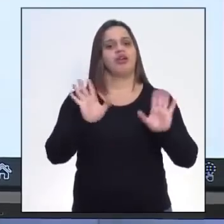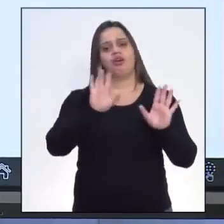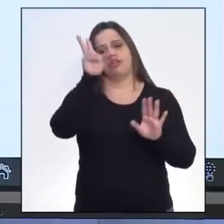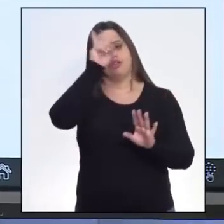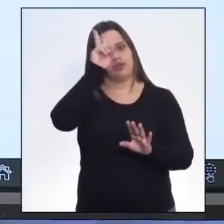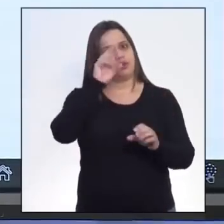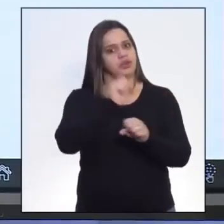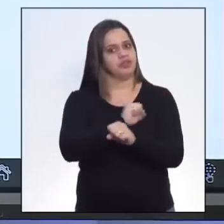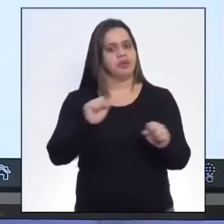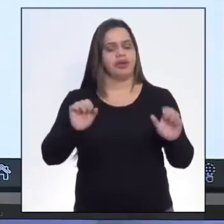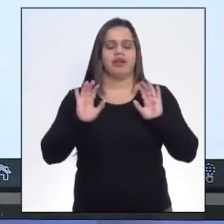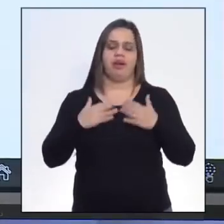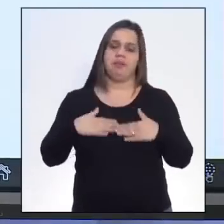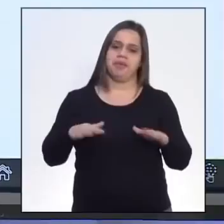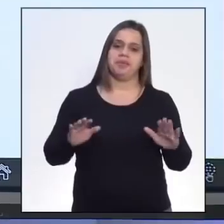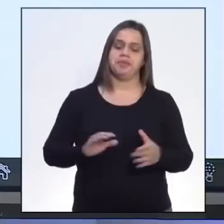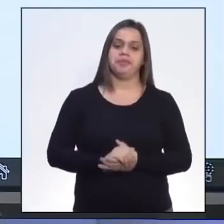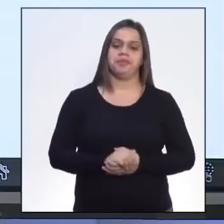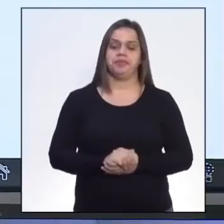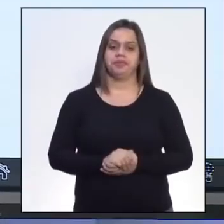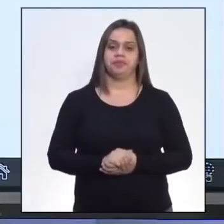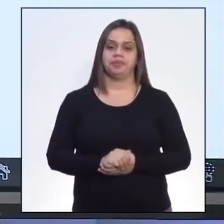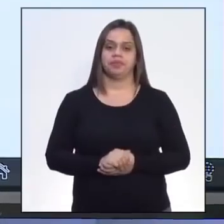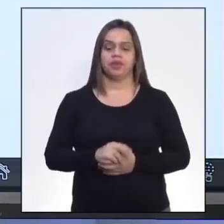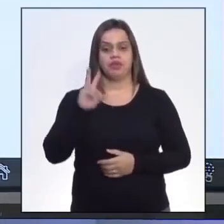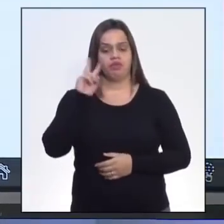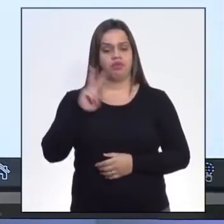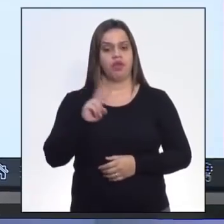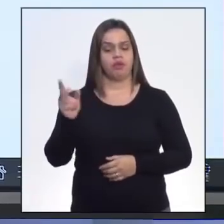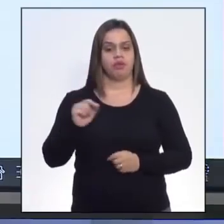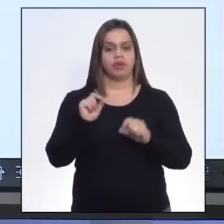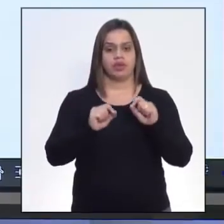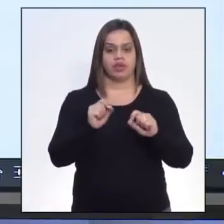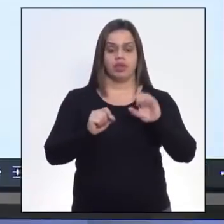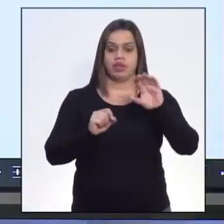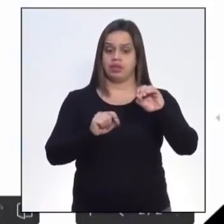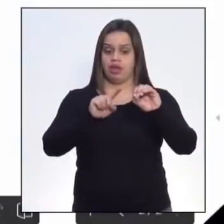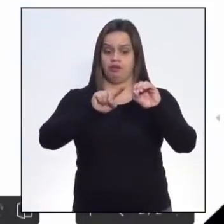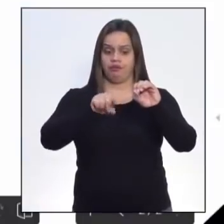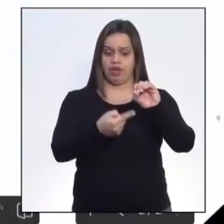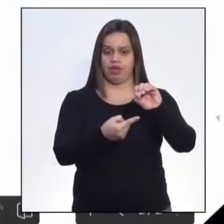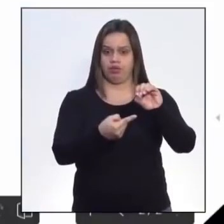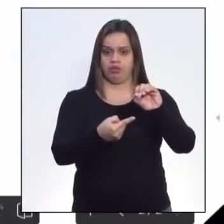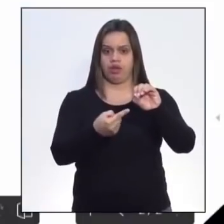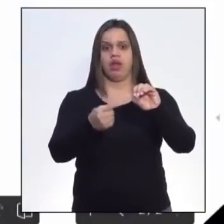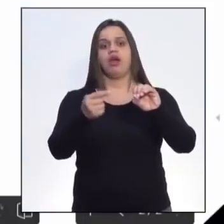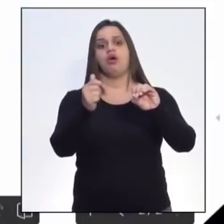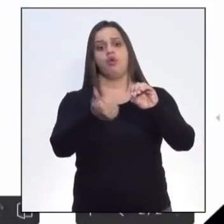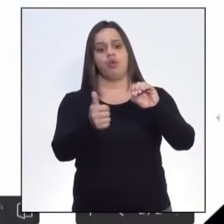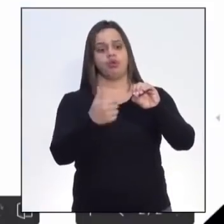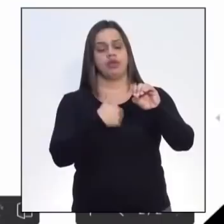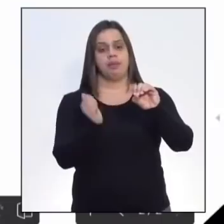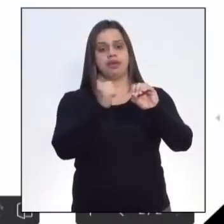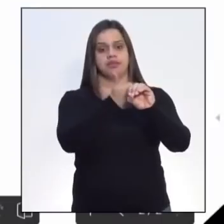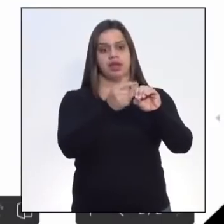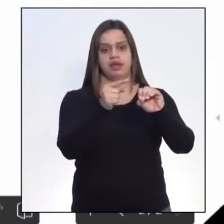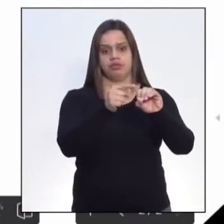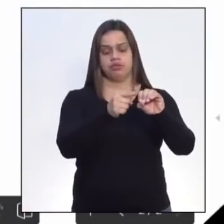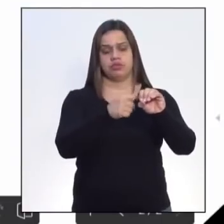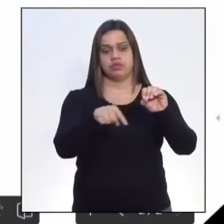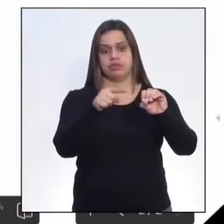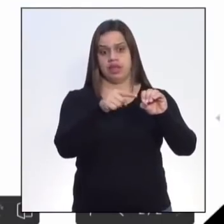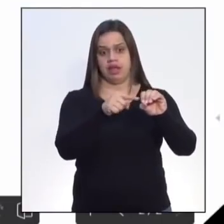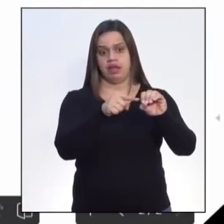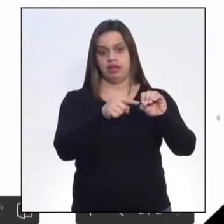manhã. Então, a casa decimal, ela está mais próxima do 0. Se ela está mais próxima do